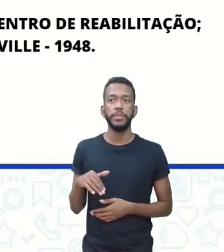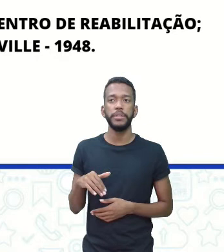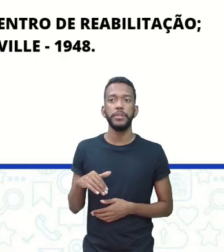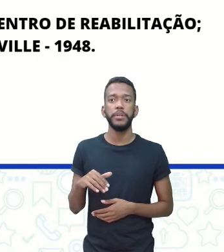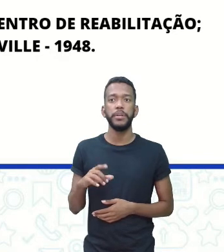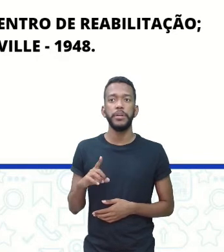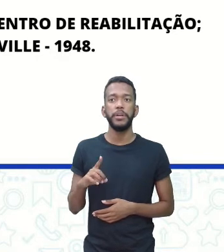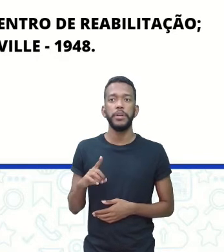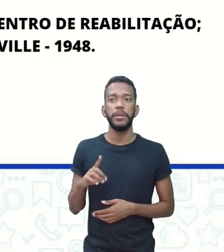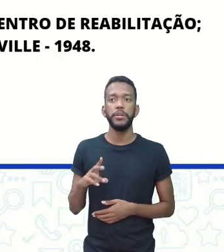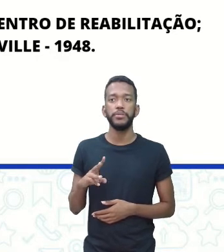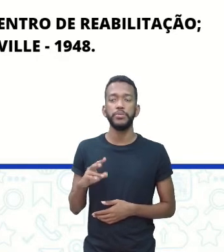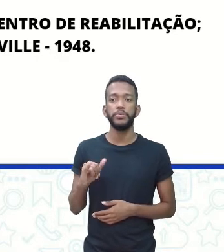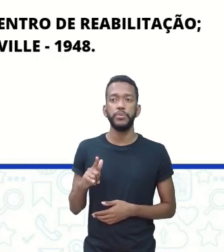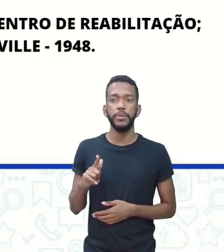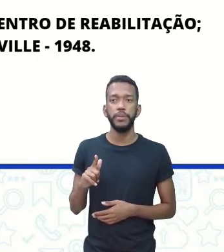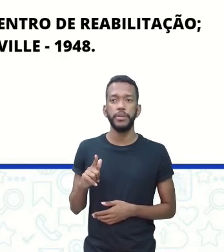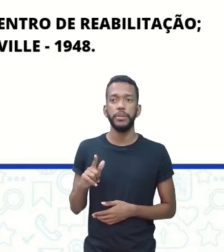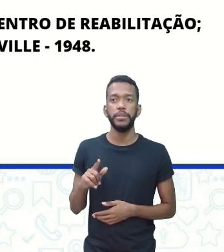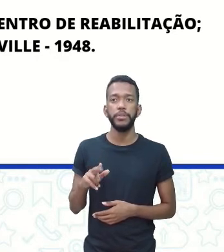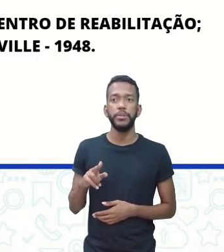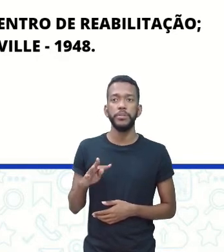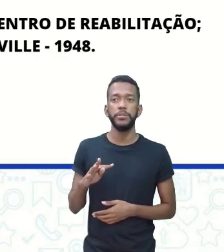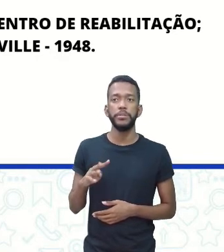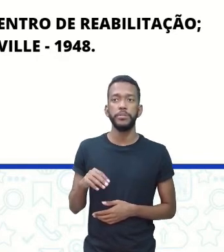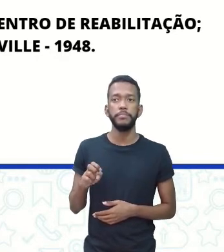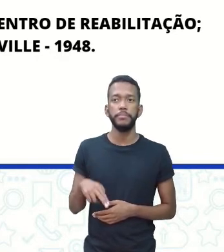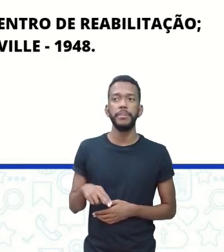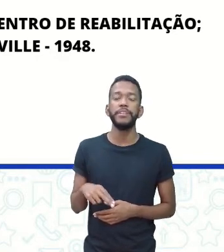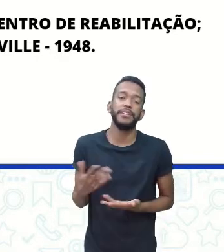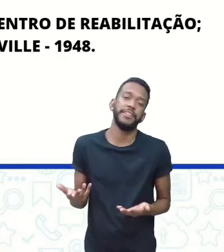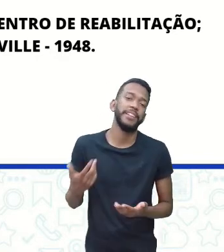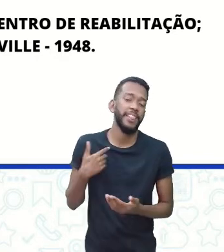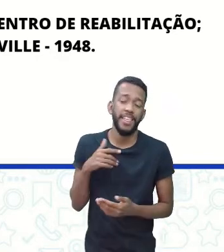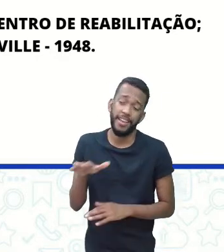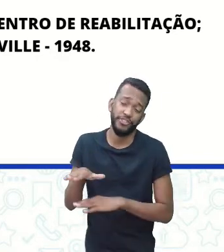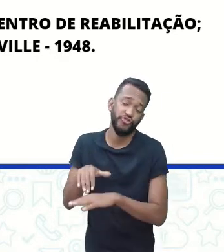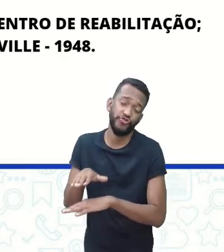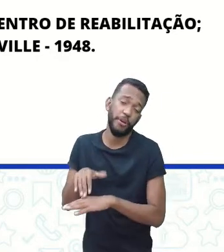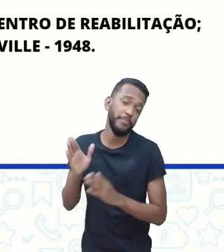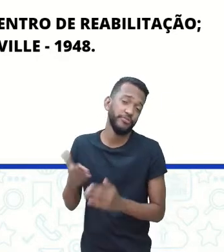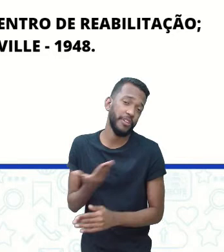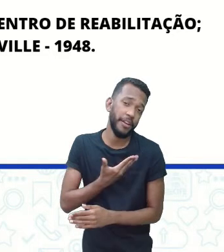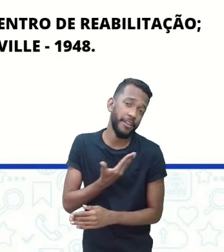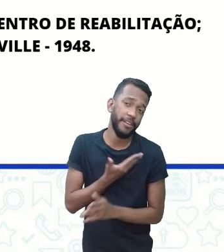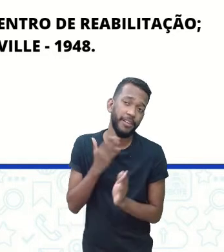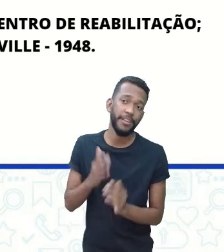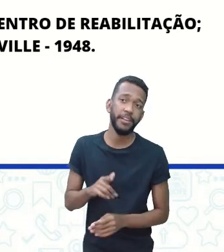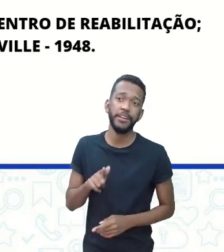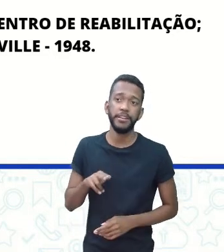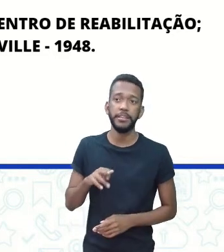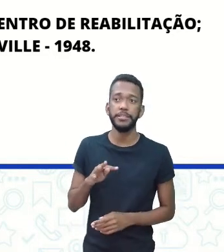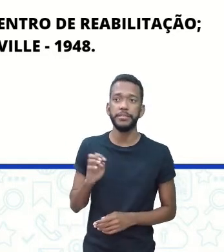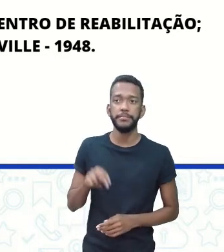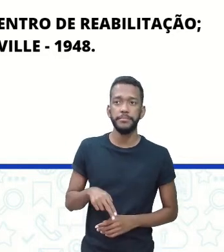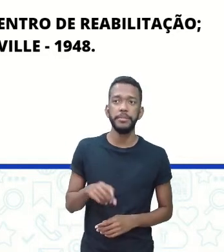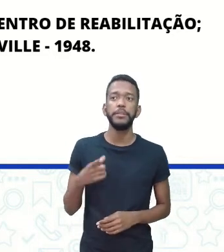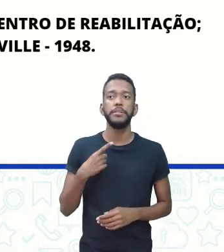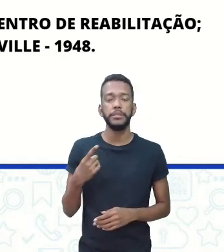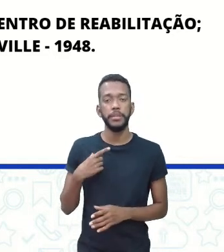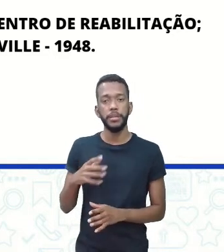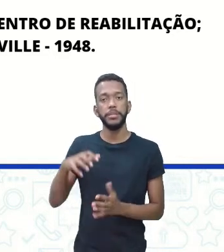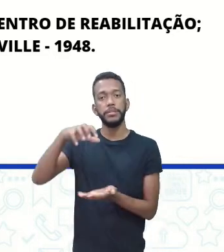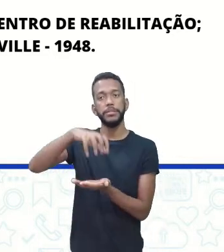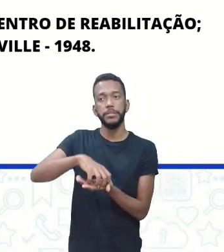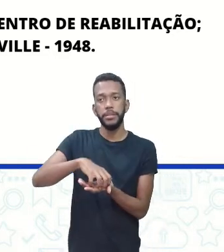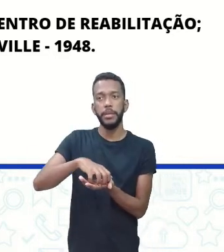americanizado. A gente chama aqui de Guttmann, porque ele é íntimo. Então ele é ali, ó, brother. Guttmann, ele tinha um centro de reabilitação